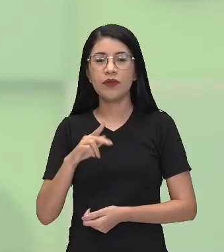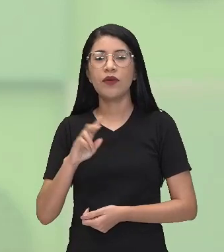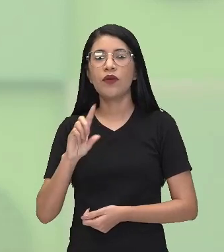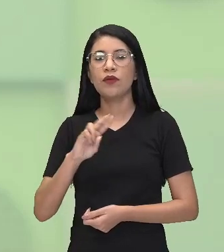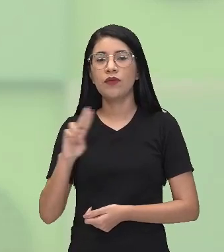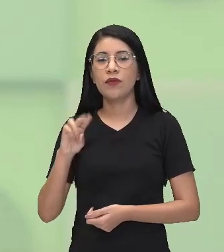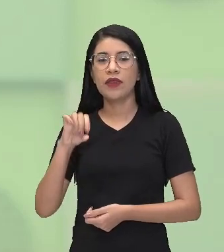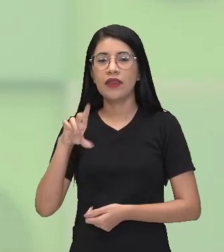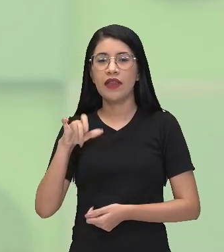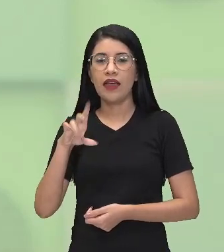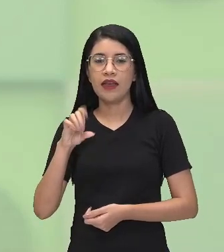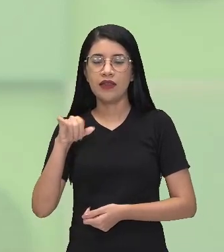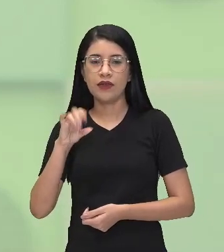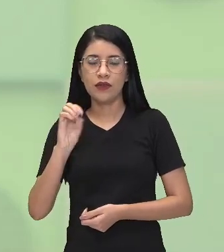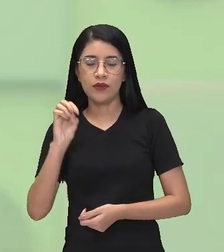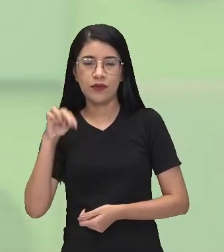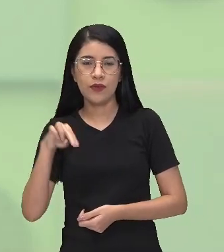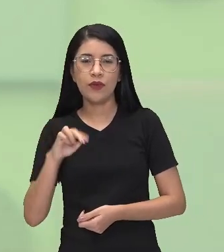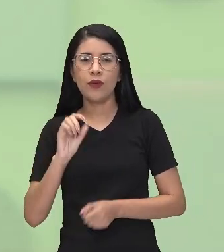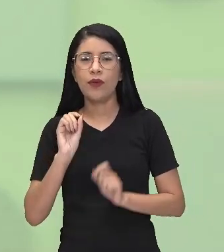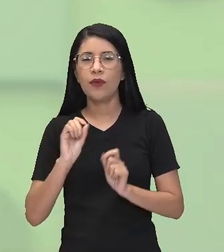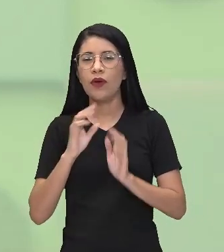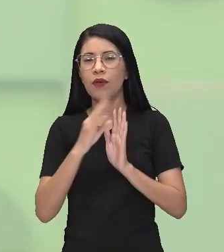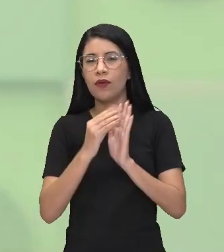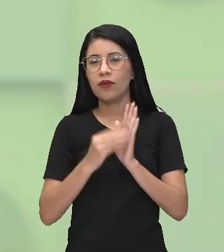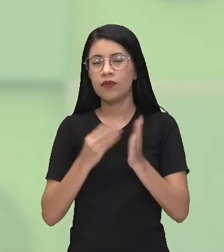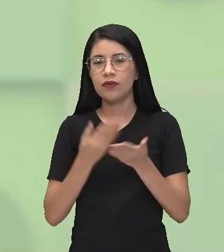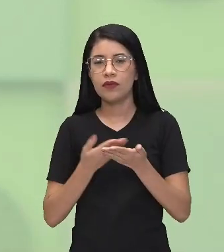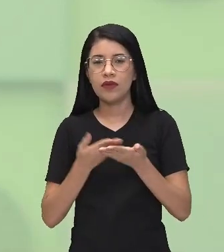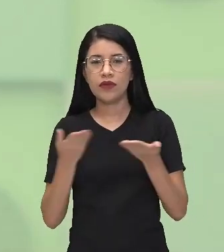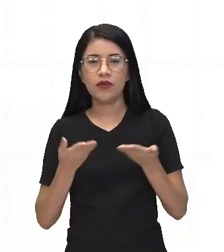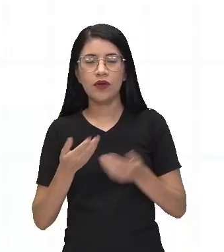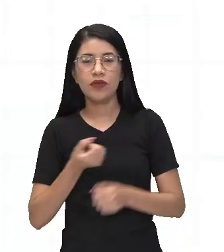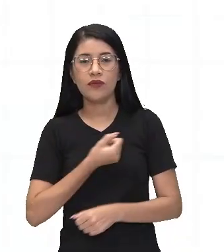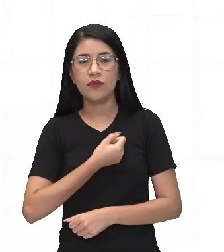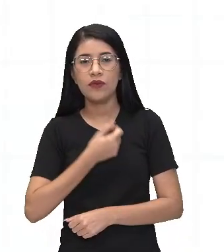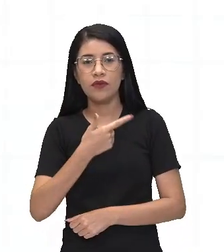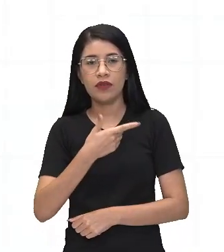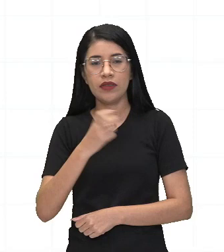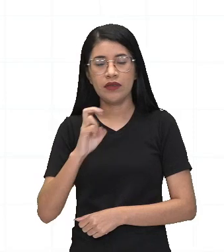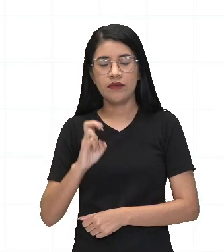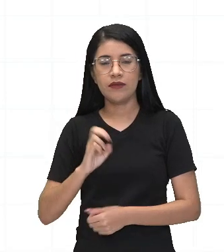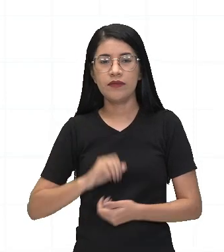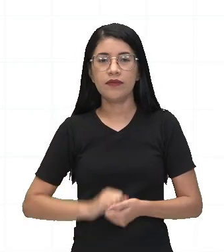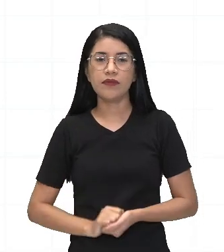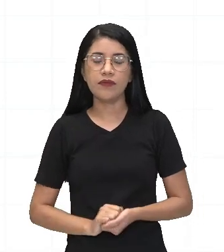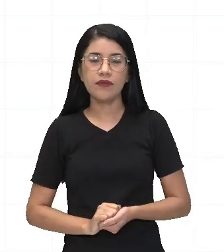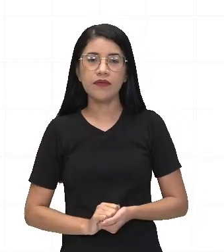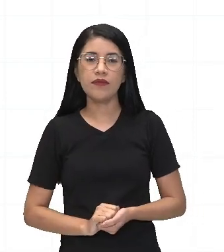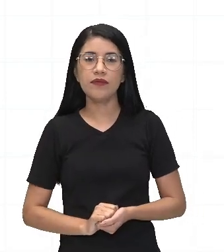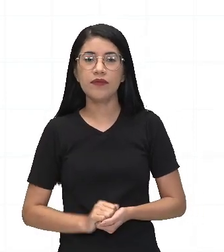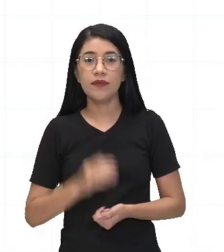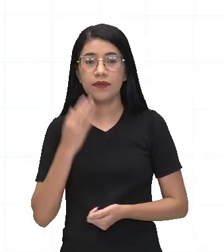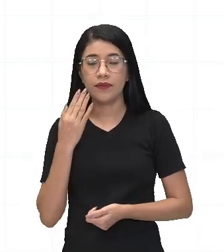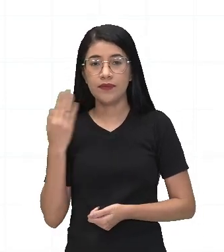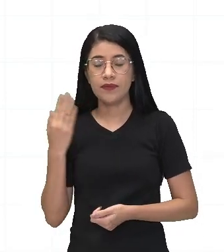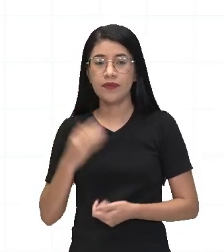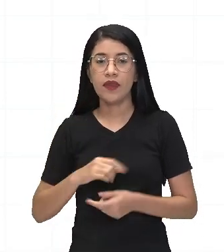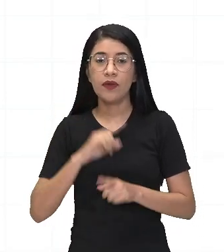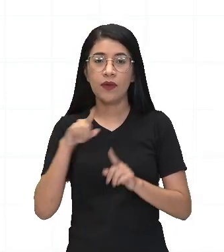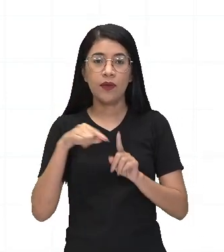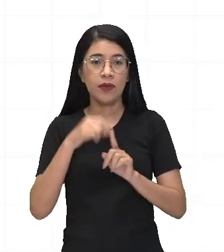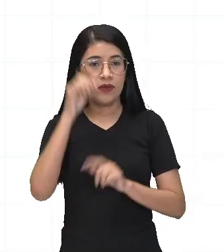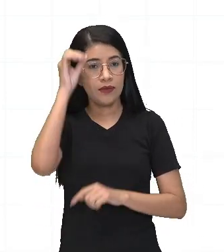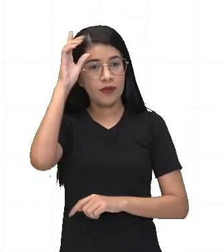Jardim e vamos ver aí o que temos na nossa aula 25. Aula 25 aí com objeto